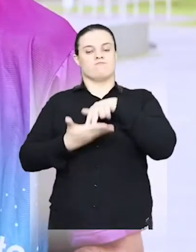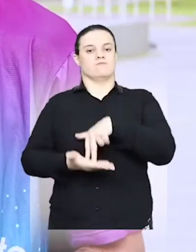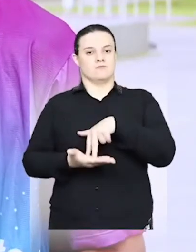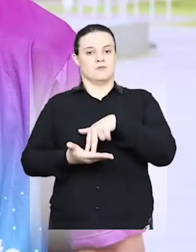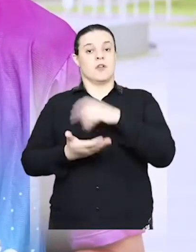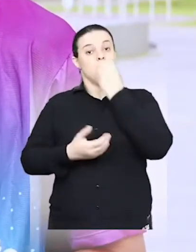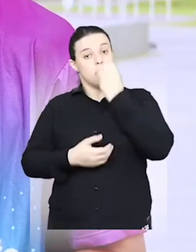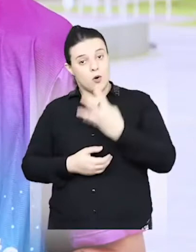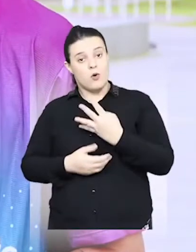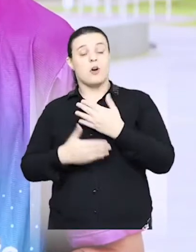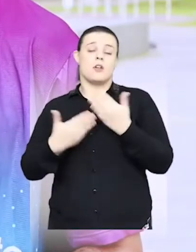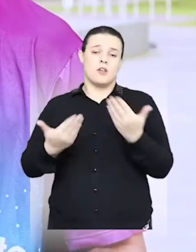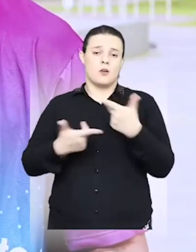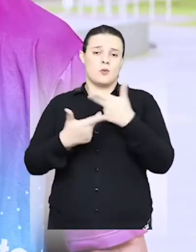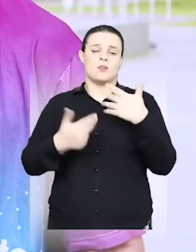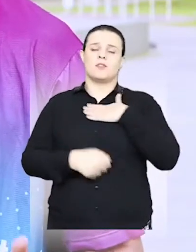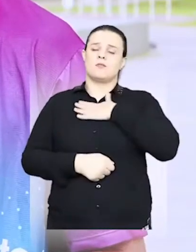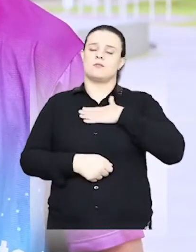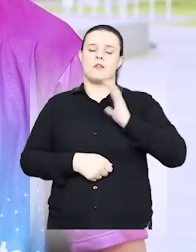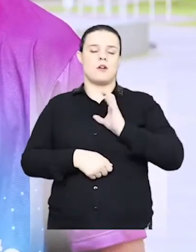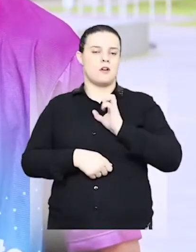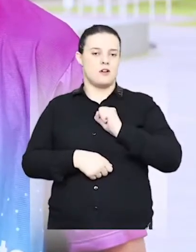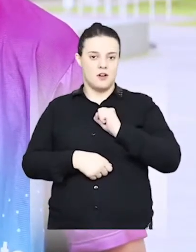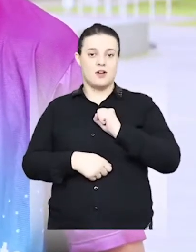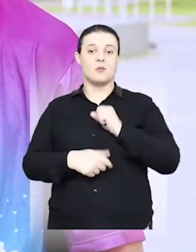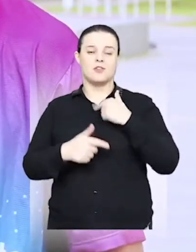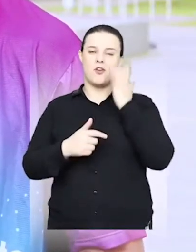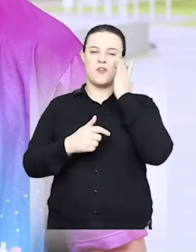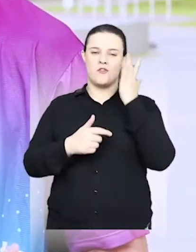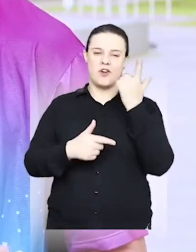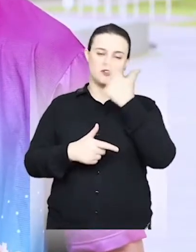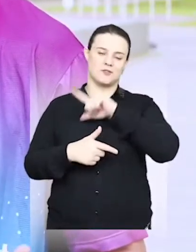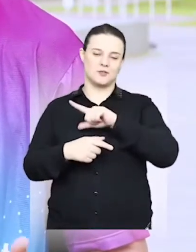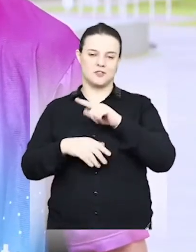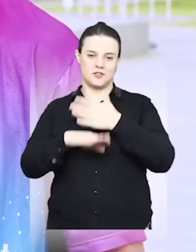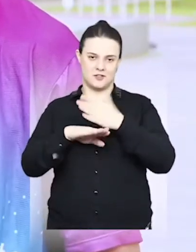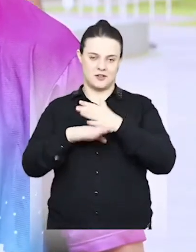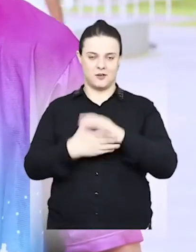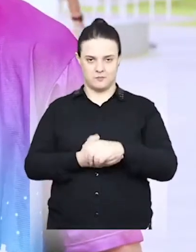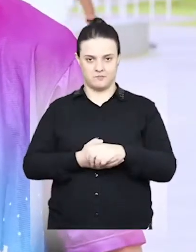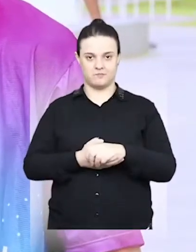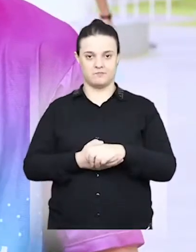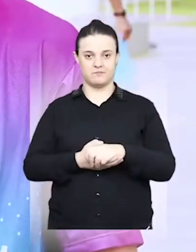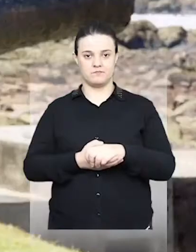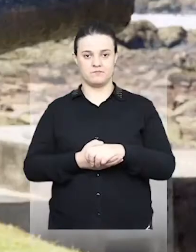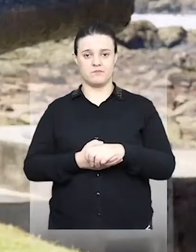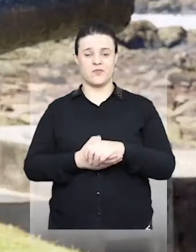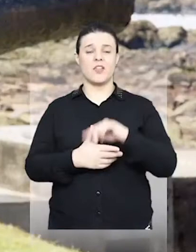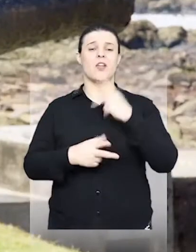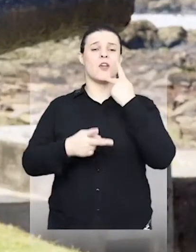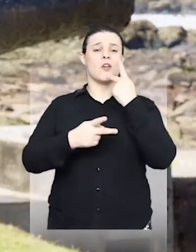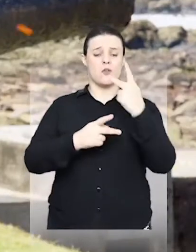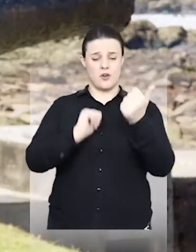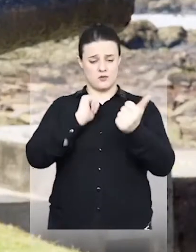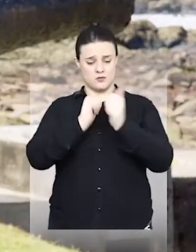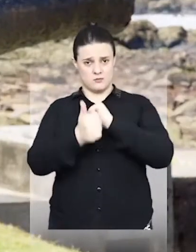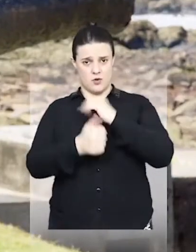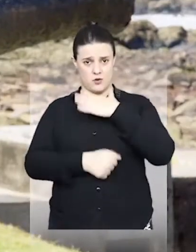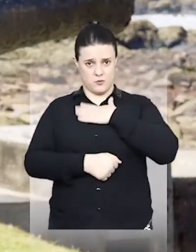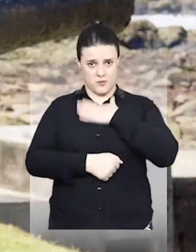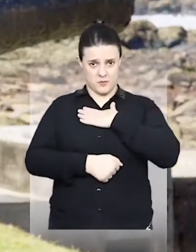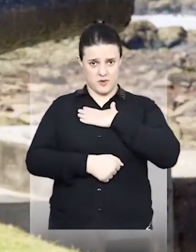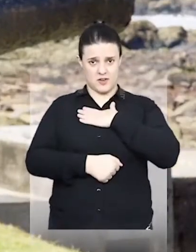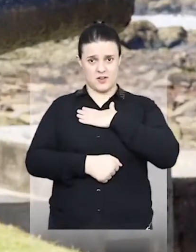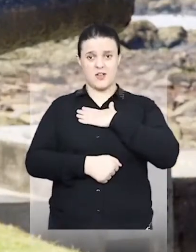muito boa e é algo que eu faço com muito amor, então fica fácil fazer dessa forma. Felipe. Eu falo que o esporte